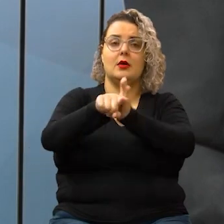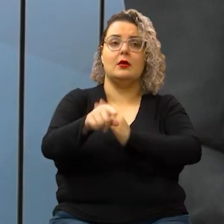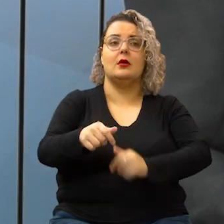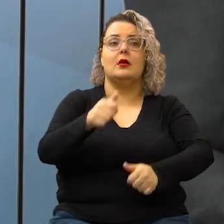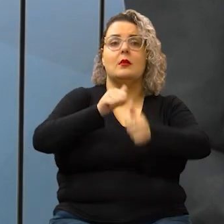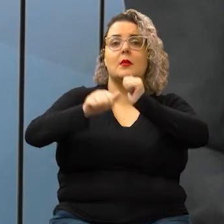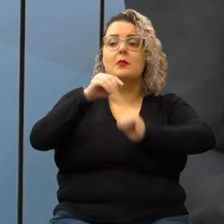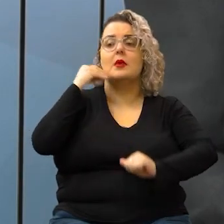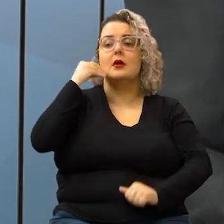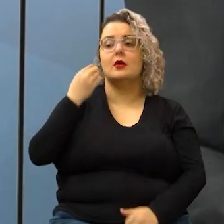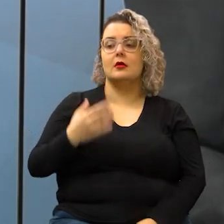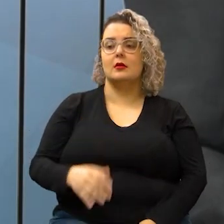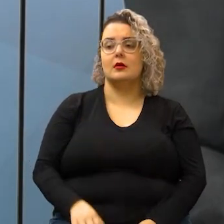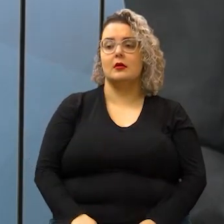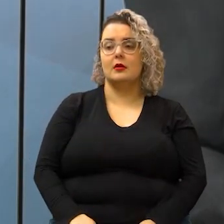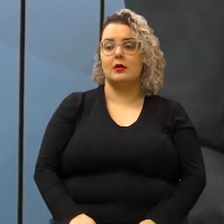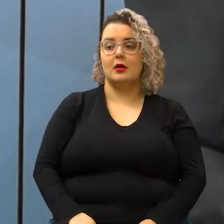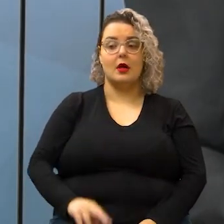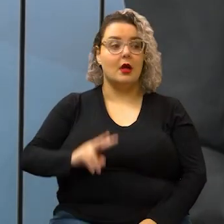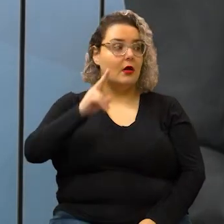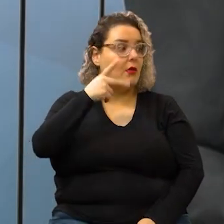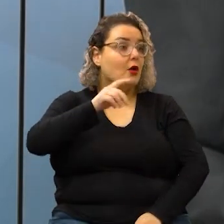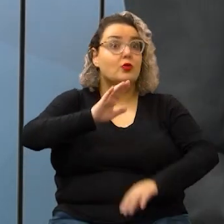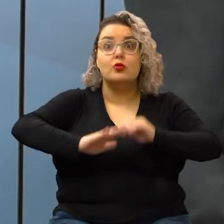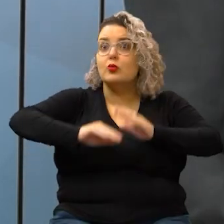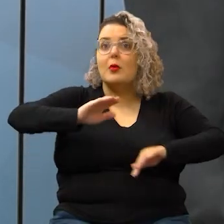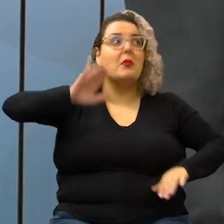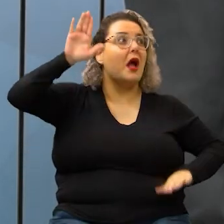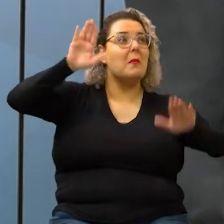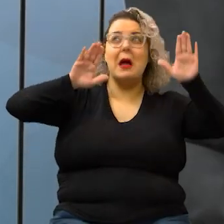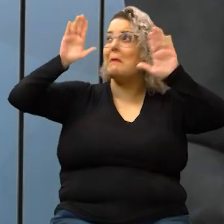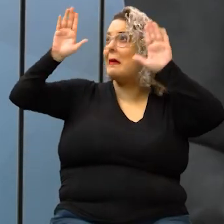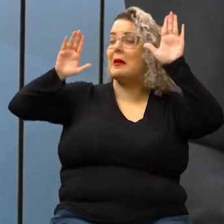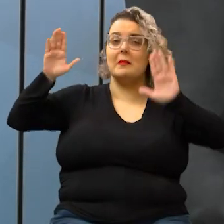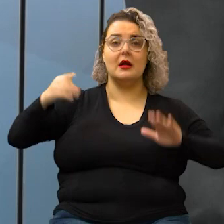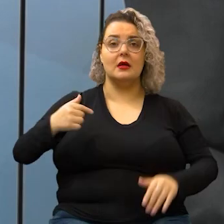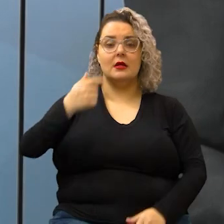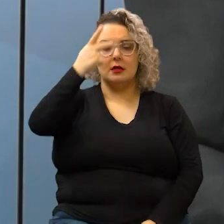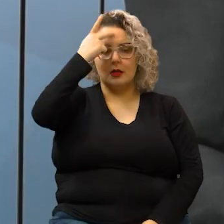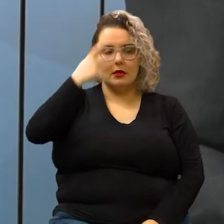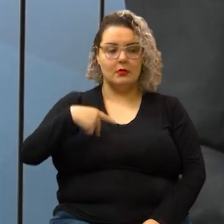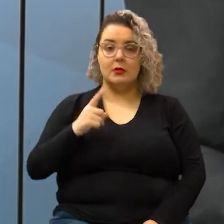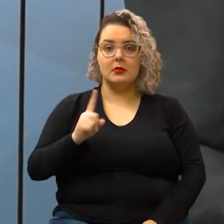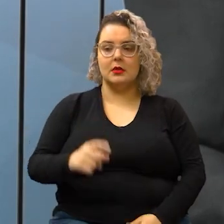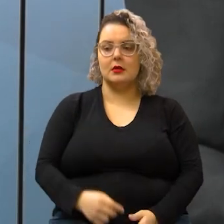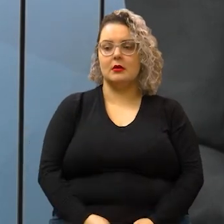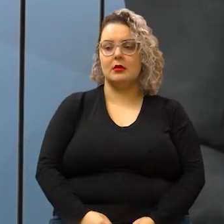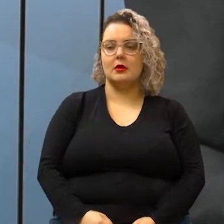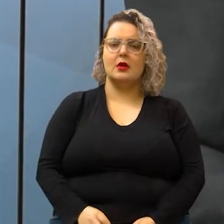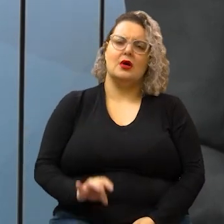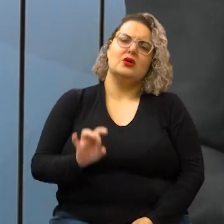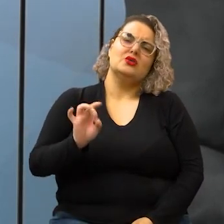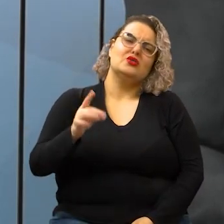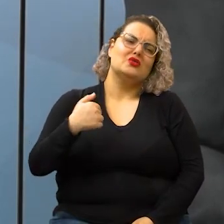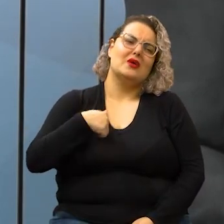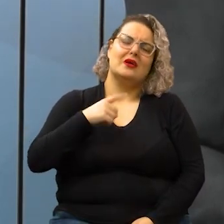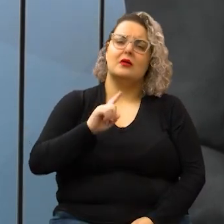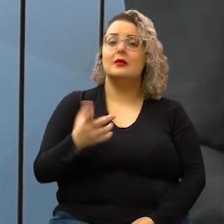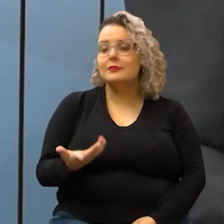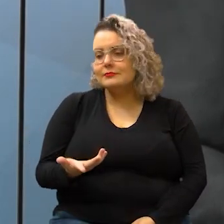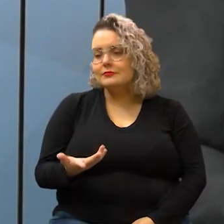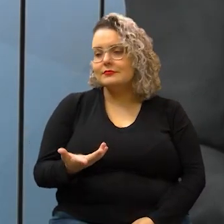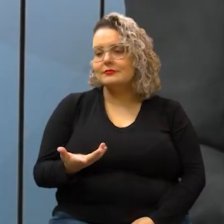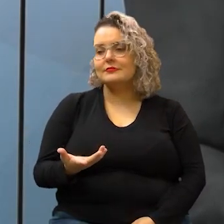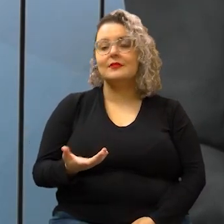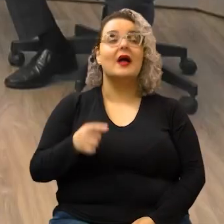bebida alcoólica aqui? Ela olhou para trás, todo mundo tinha levantado o braço. Ela não. Ela falou, poxa, só eu não. Então, assim... Aí